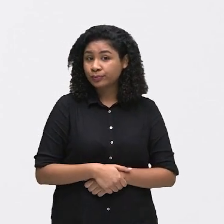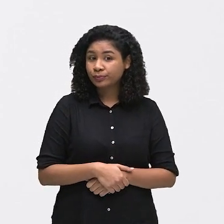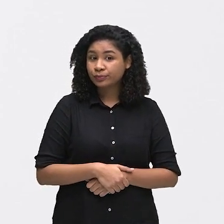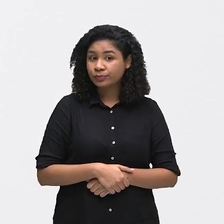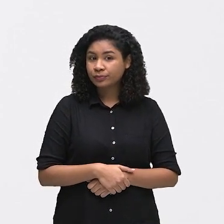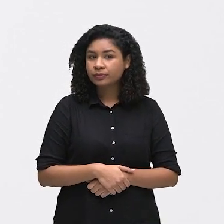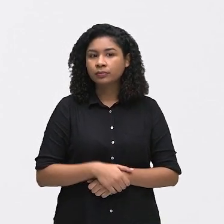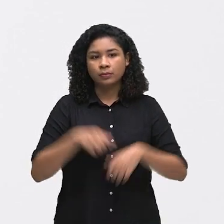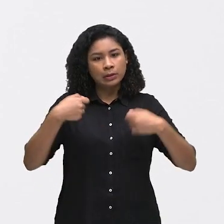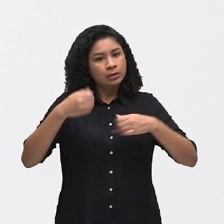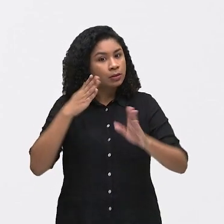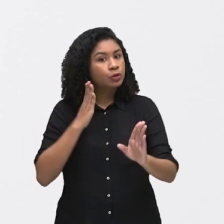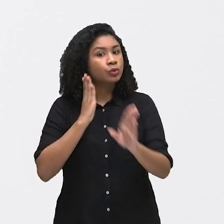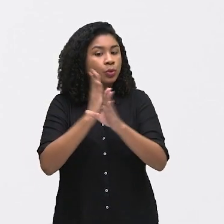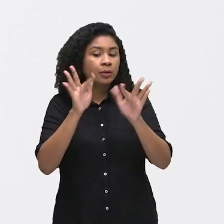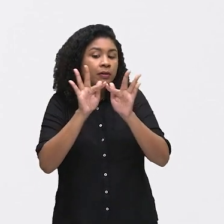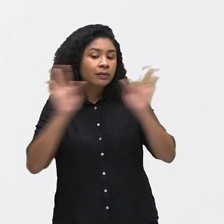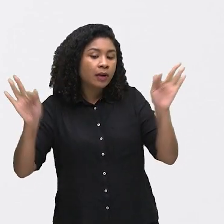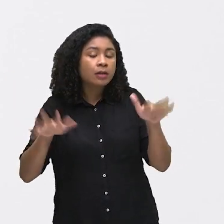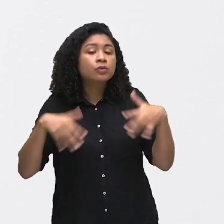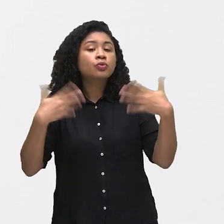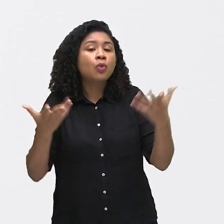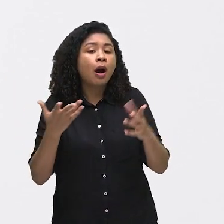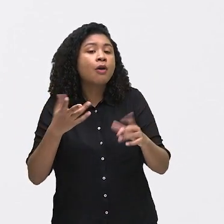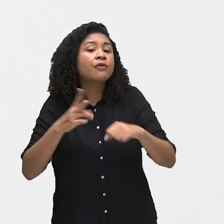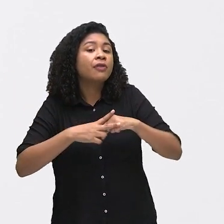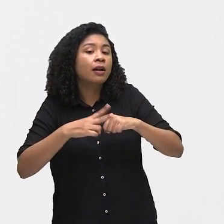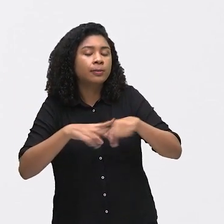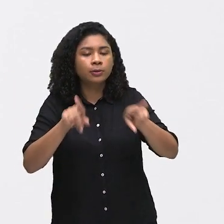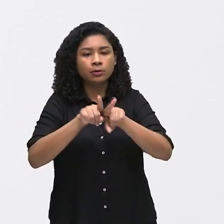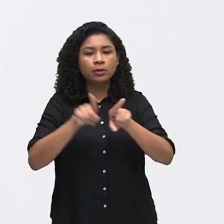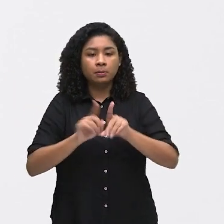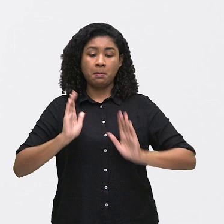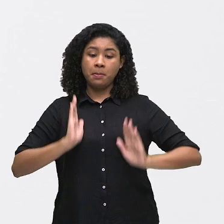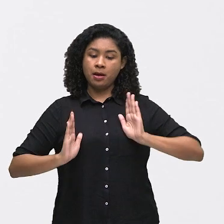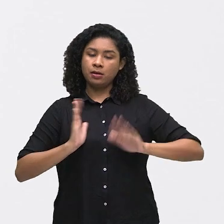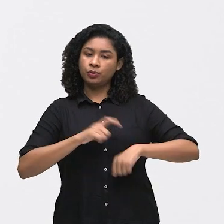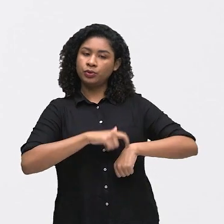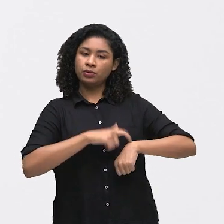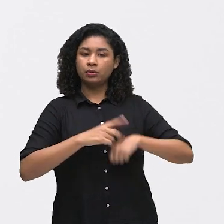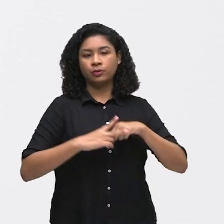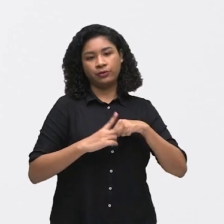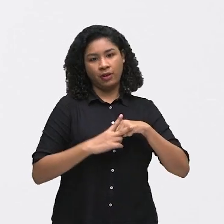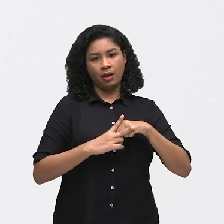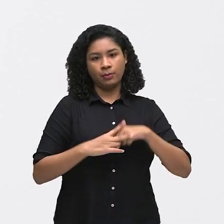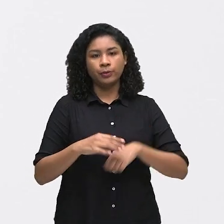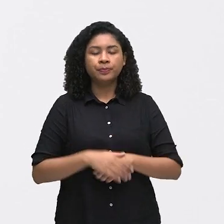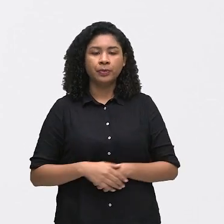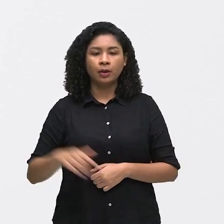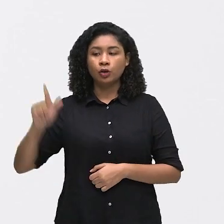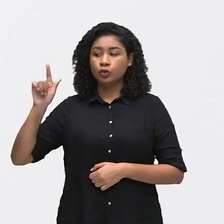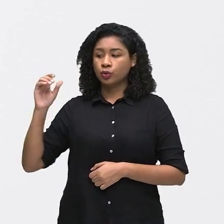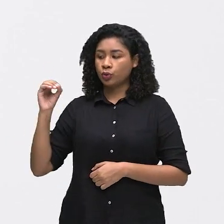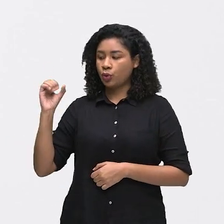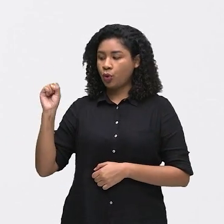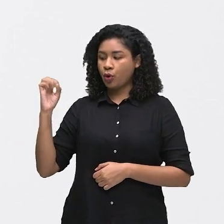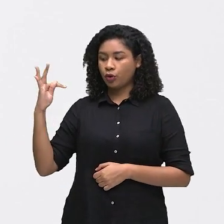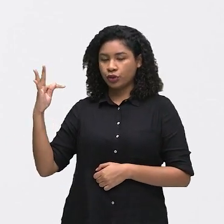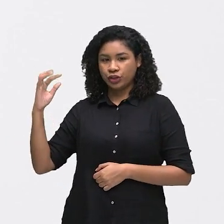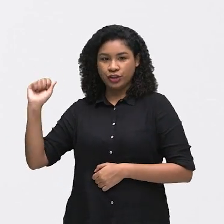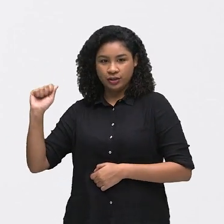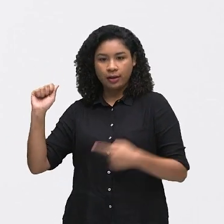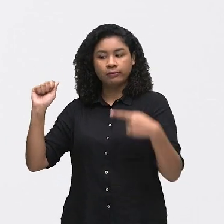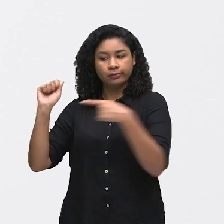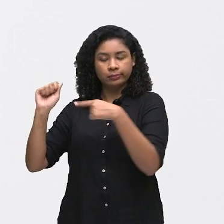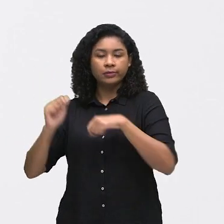onde está o verbo e qual é o tempo verbal. Então, papai gosta, gostar é o verbo, né? Está em